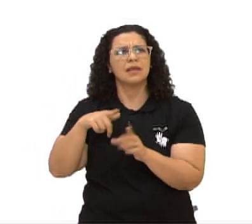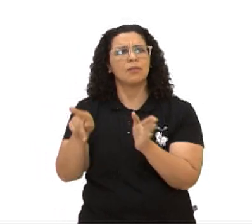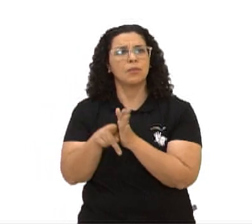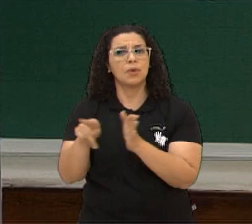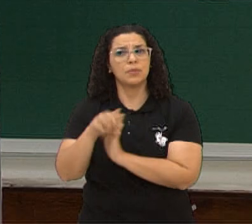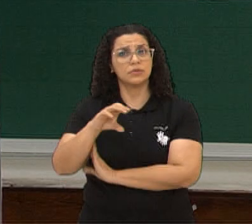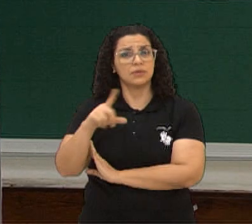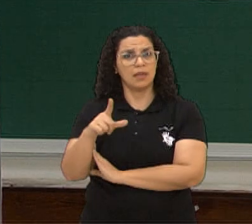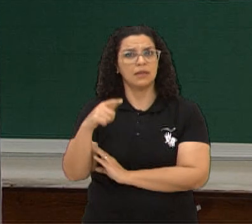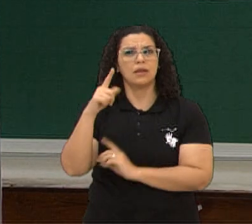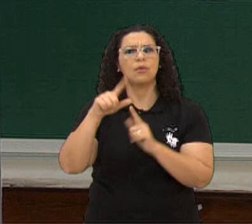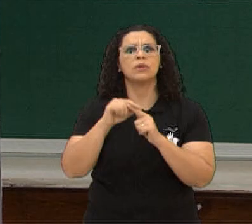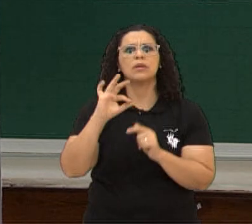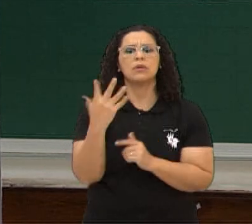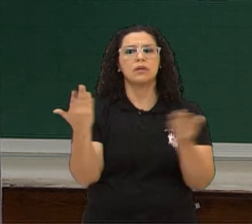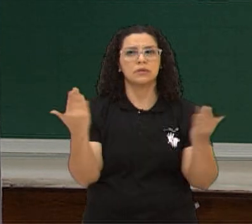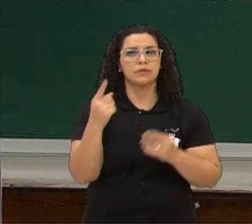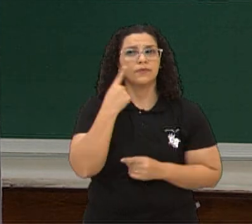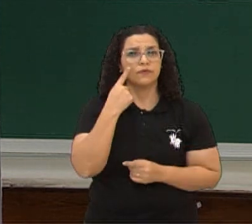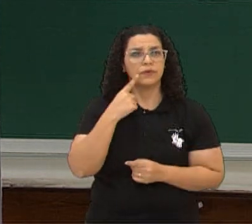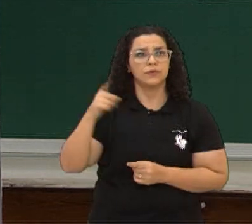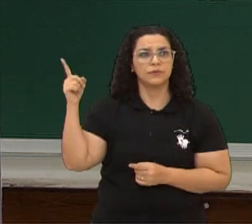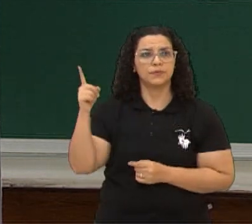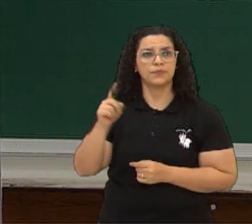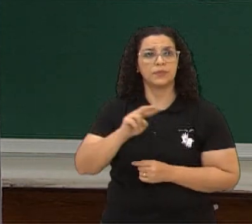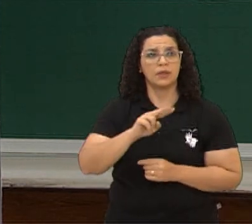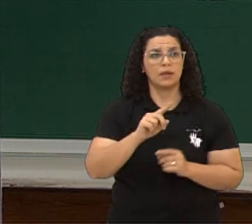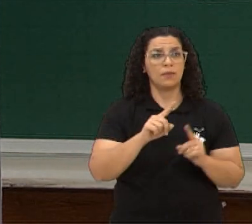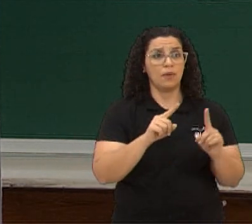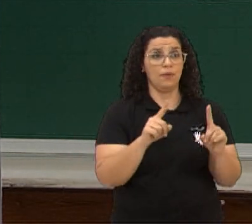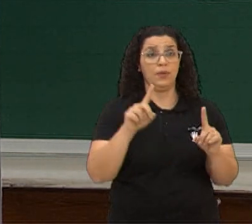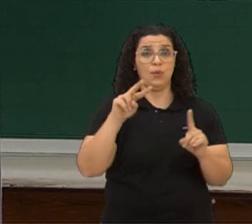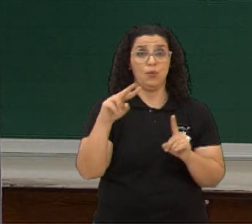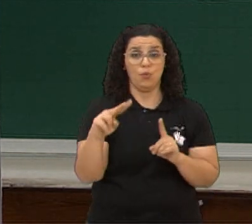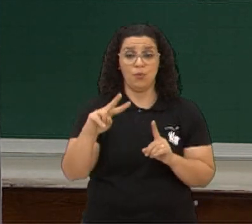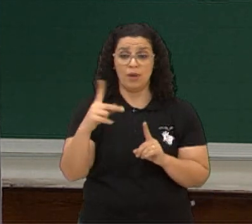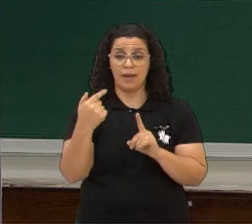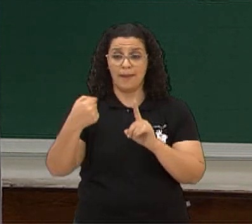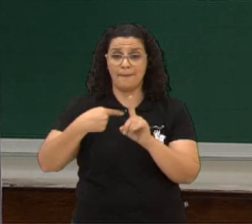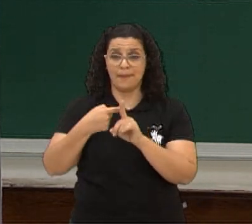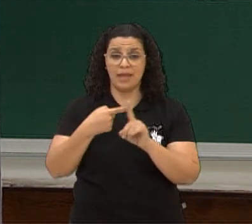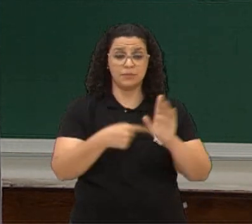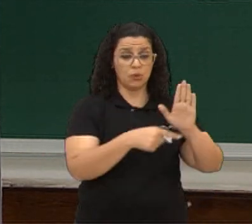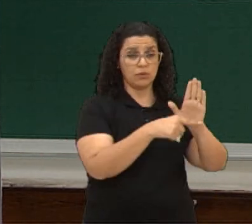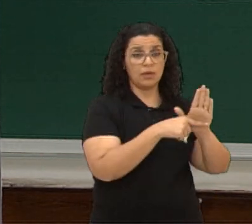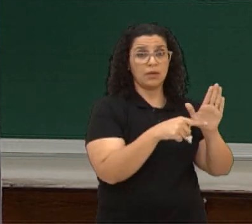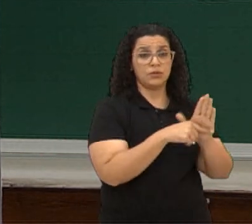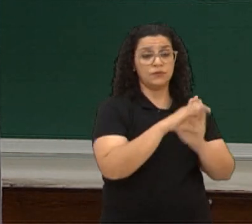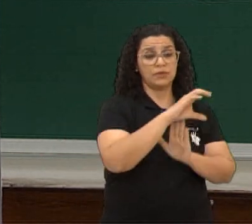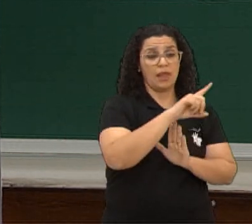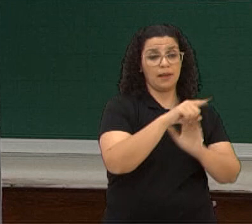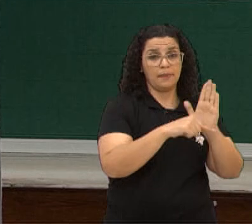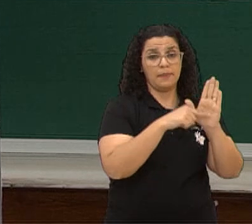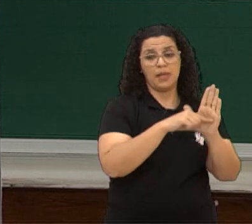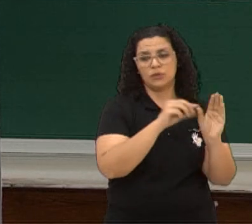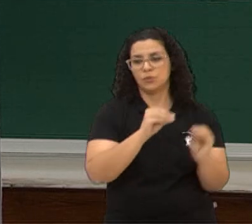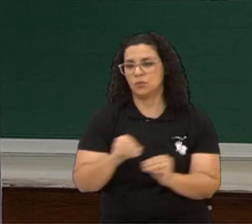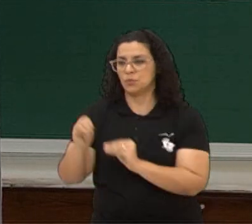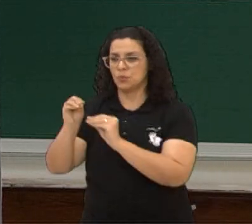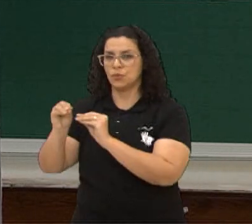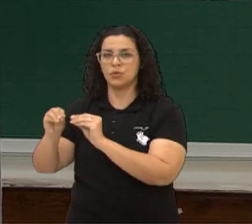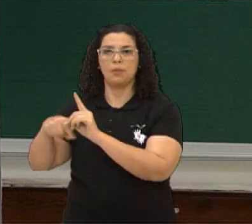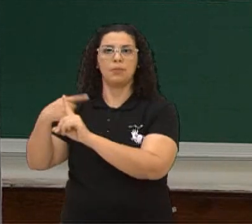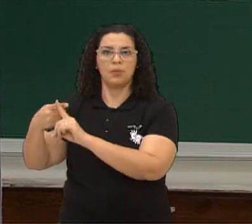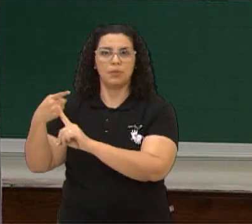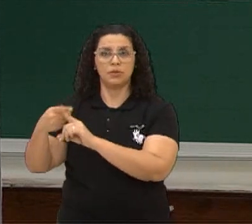é o Cl. Então, o que acontece aqui? O H+ vai para o polo negativo e o Cl- vai para o polo positivo. O Na+